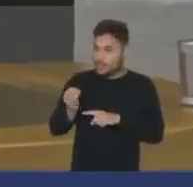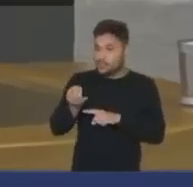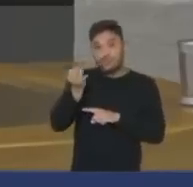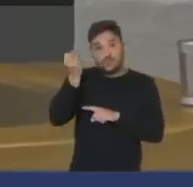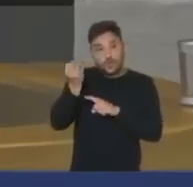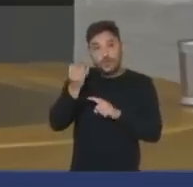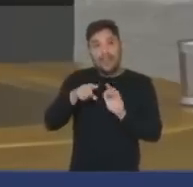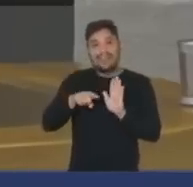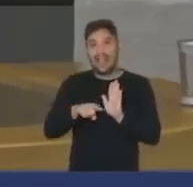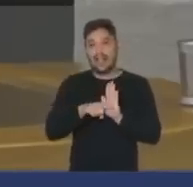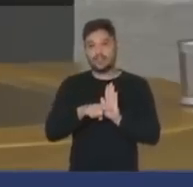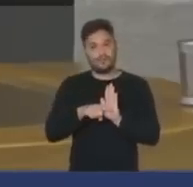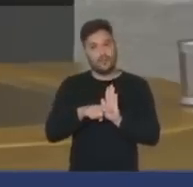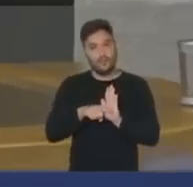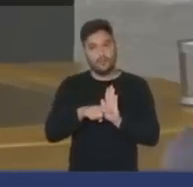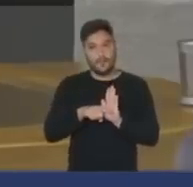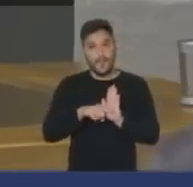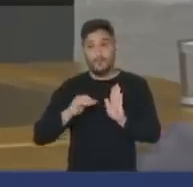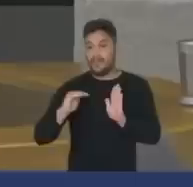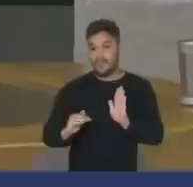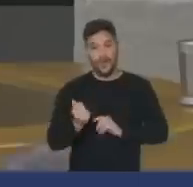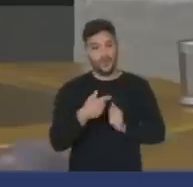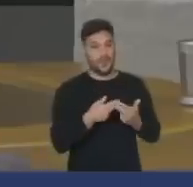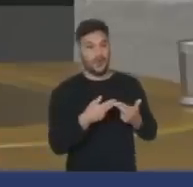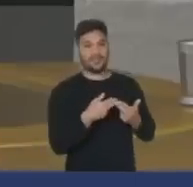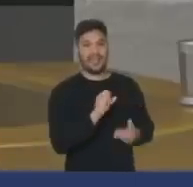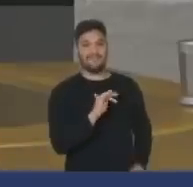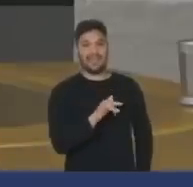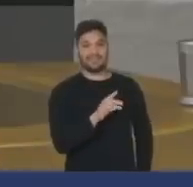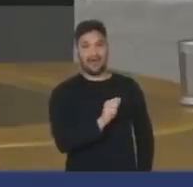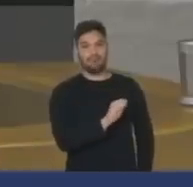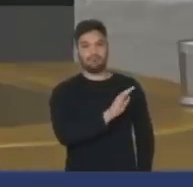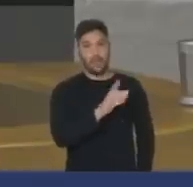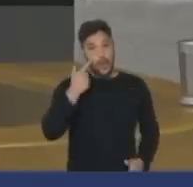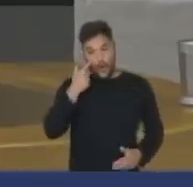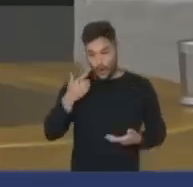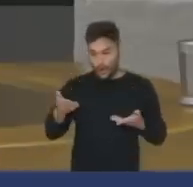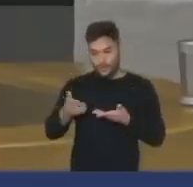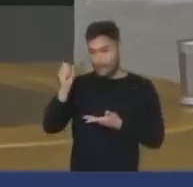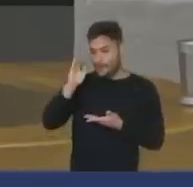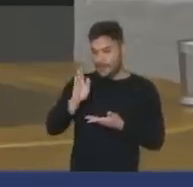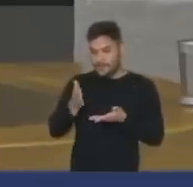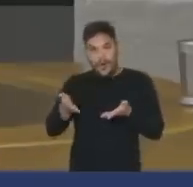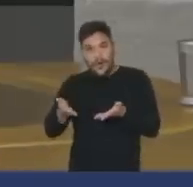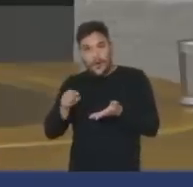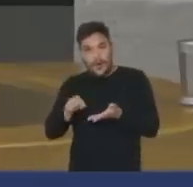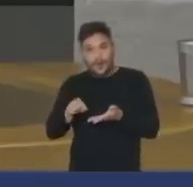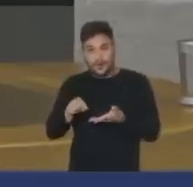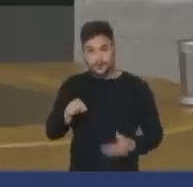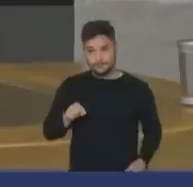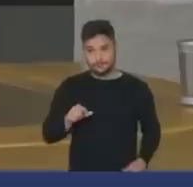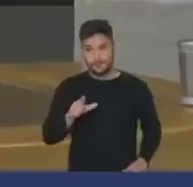de juros real negativa, menor do que a inflação. O Brasil, agora, não é depois não, agora o Brasil